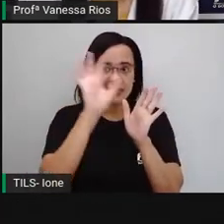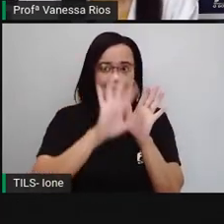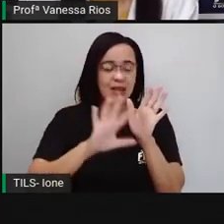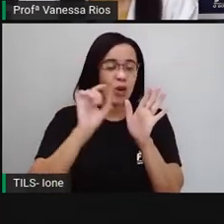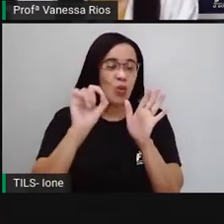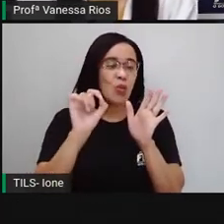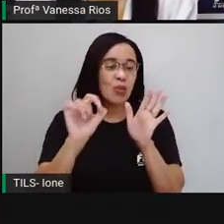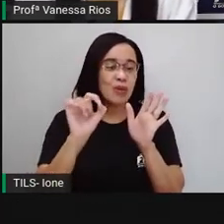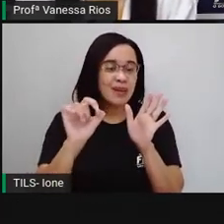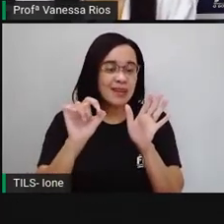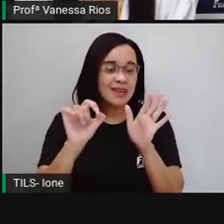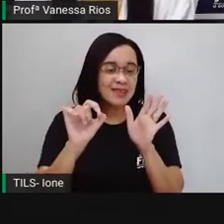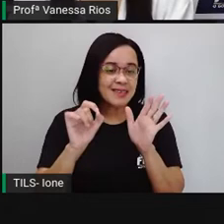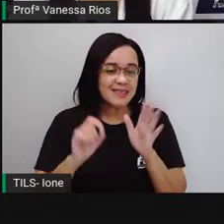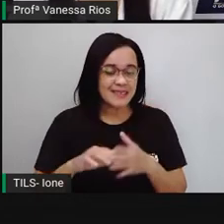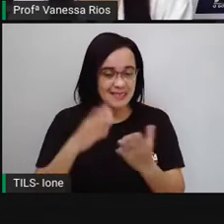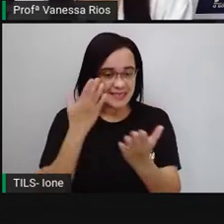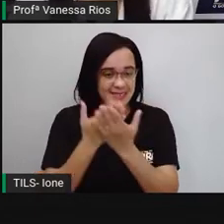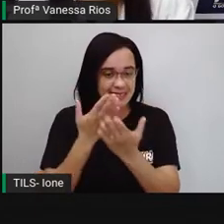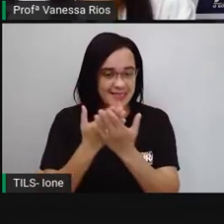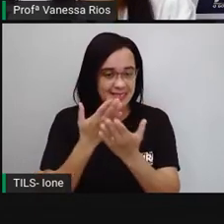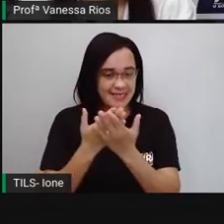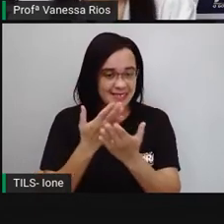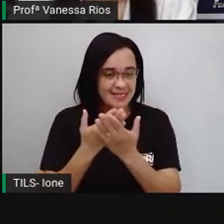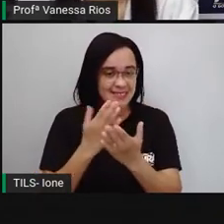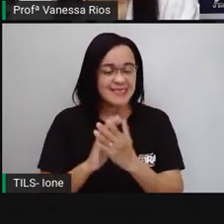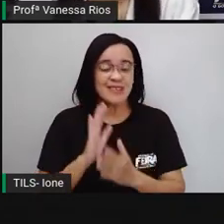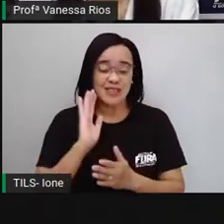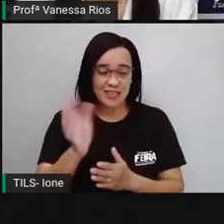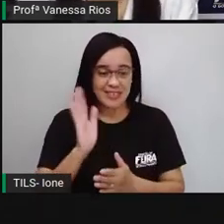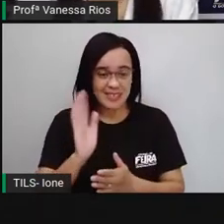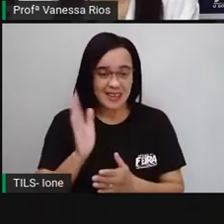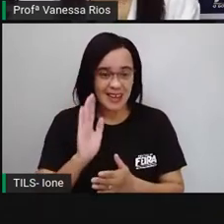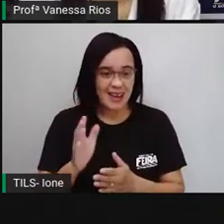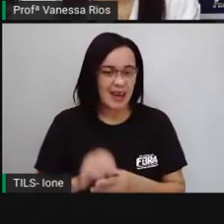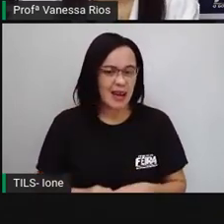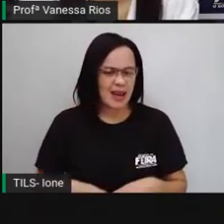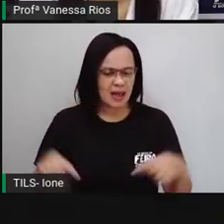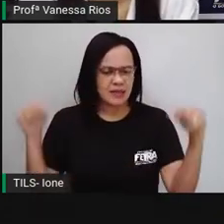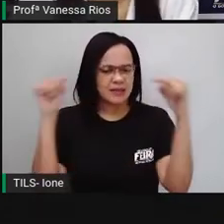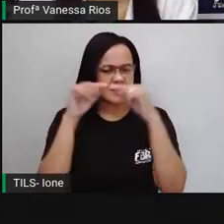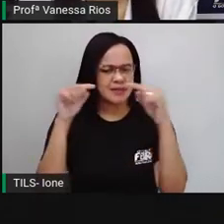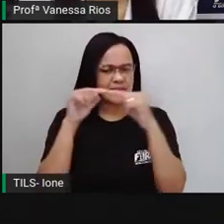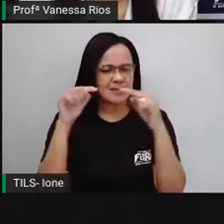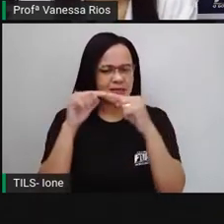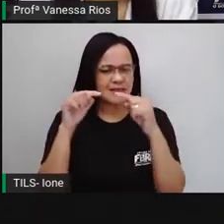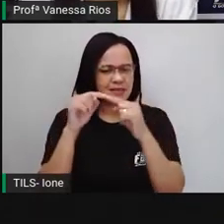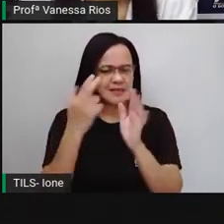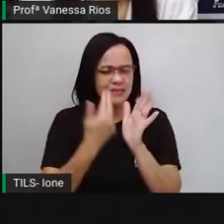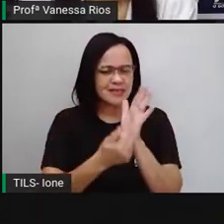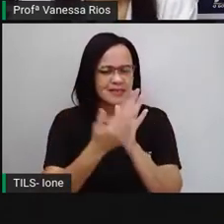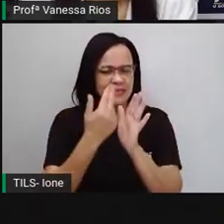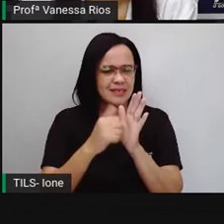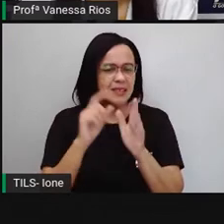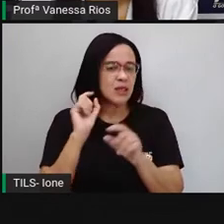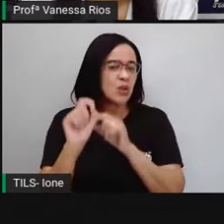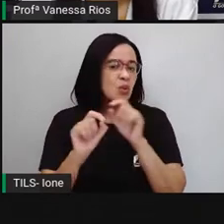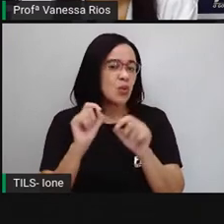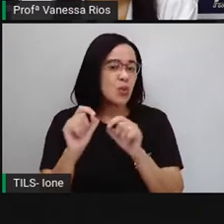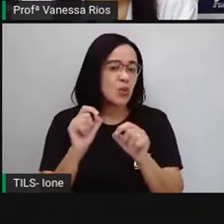já estudou, tridimensional, qual figura aí vocês associariam essa imagem?